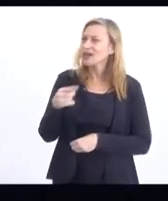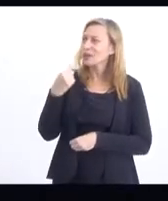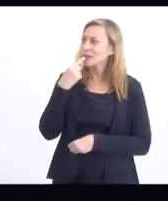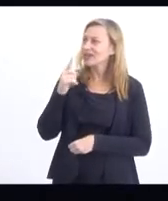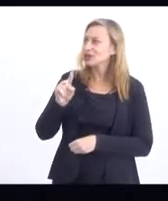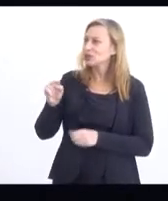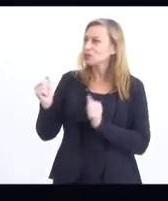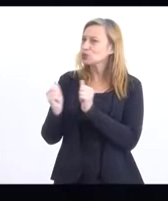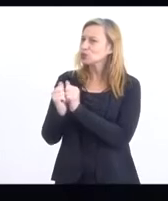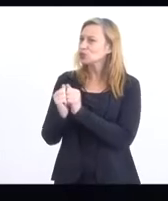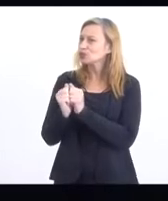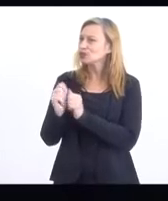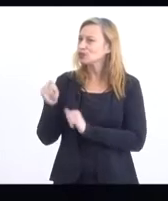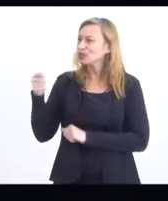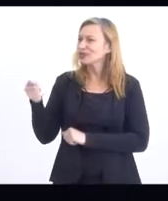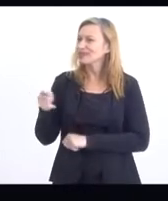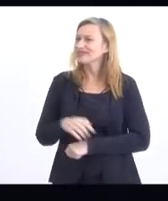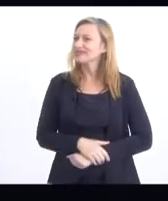do outro.